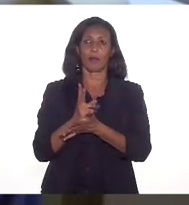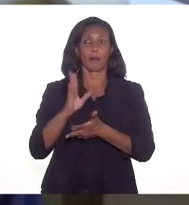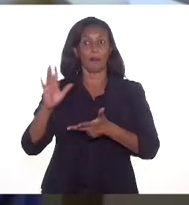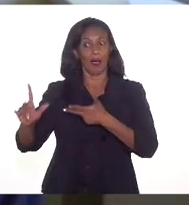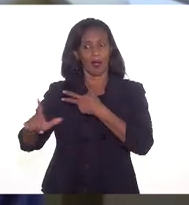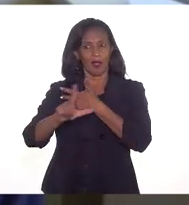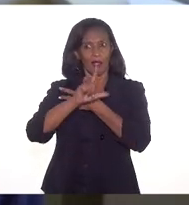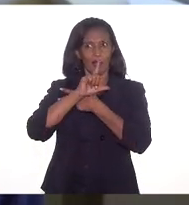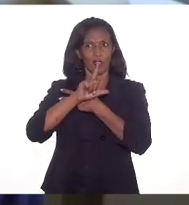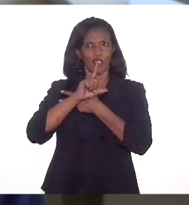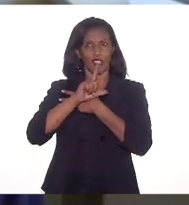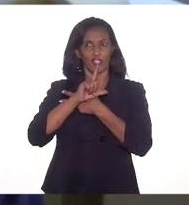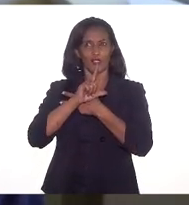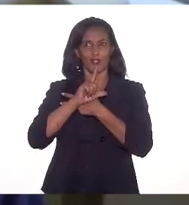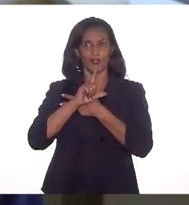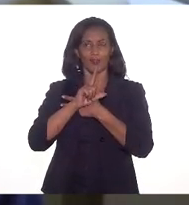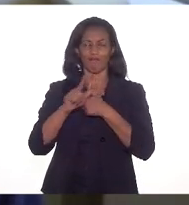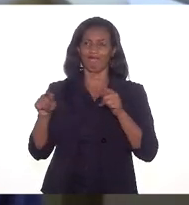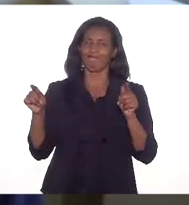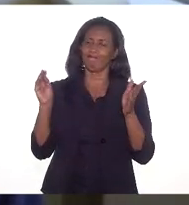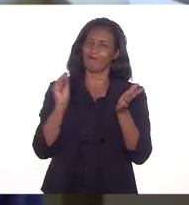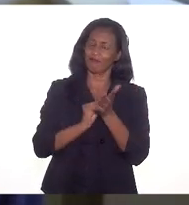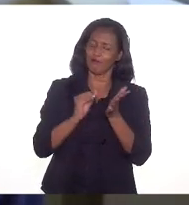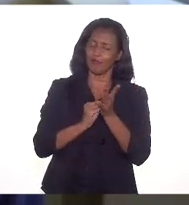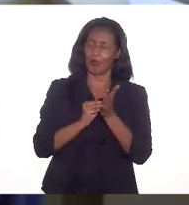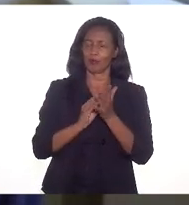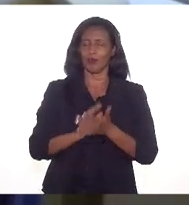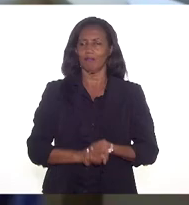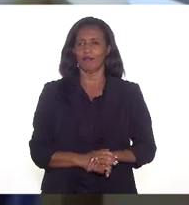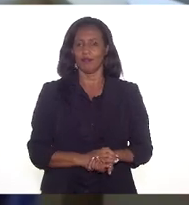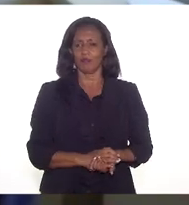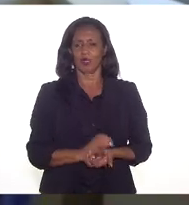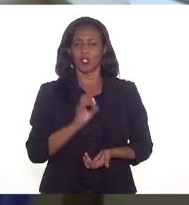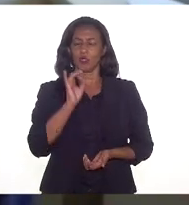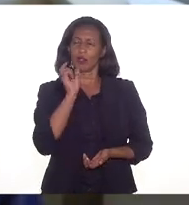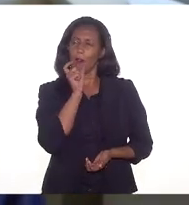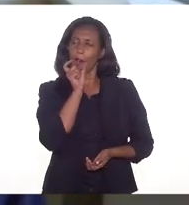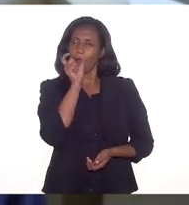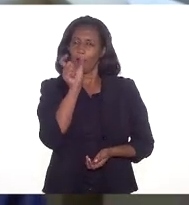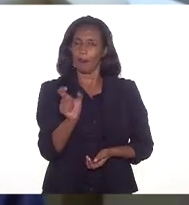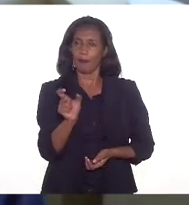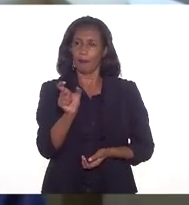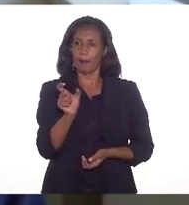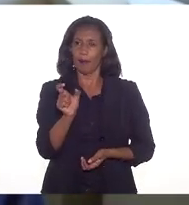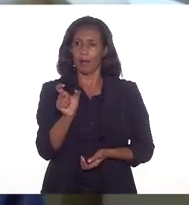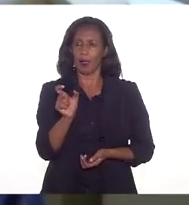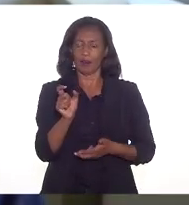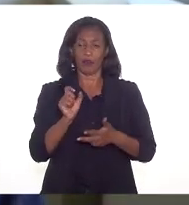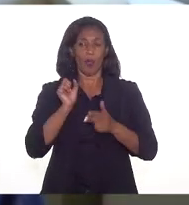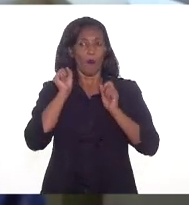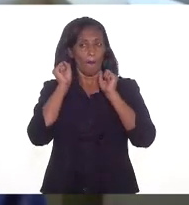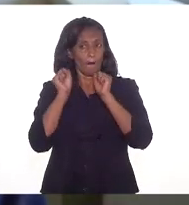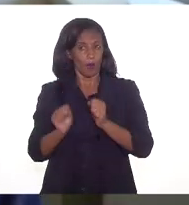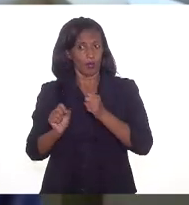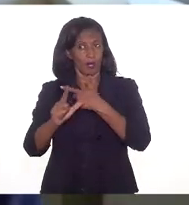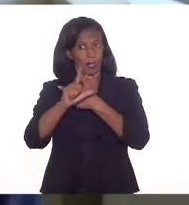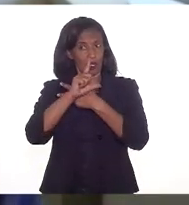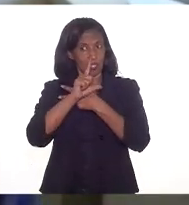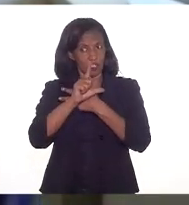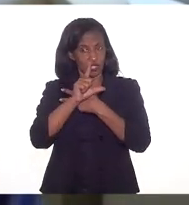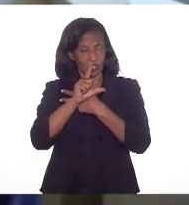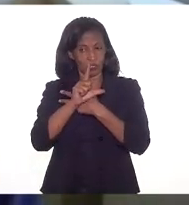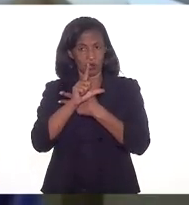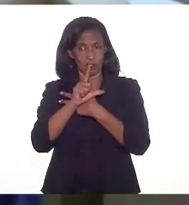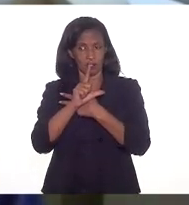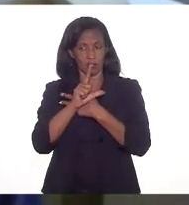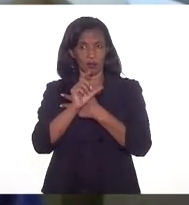Legislativo também o está. Era só para acrescentar a palavra Poder Legislativo. Se caso